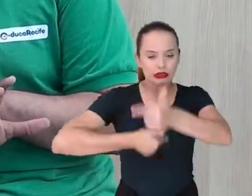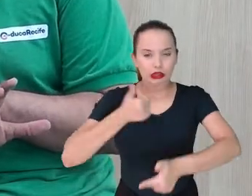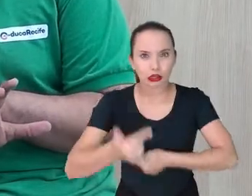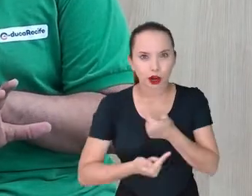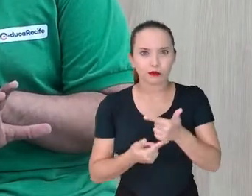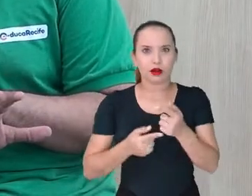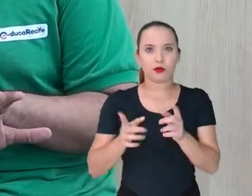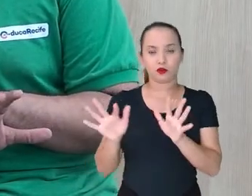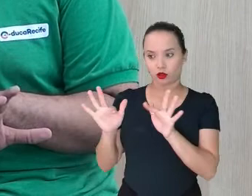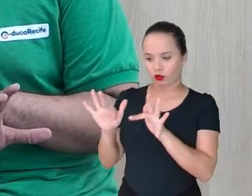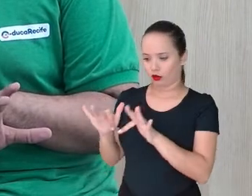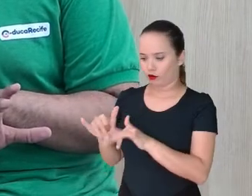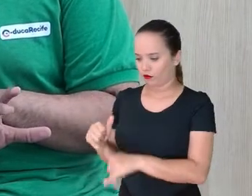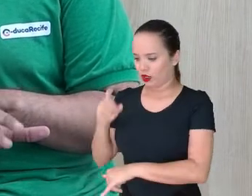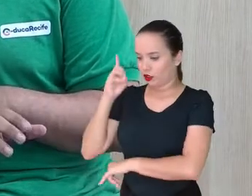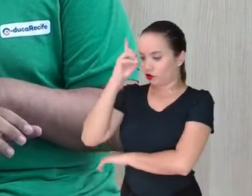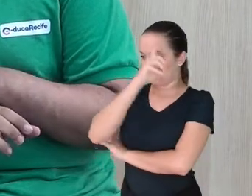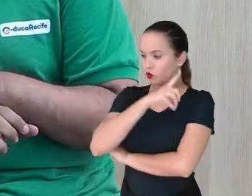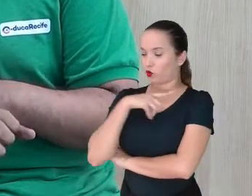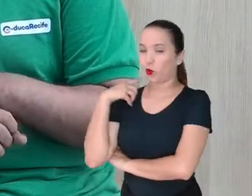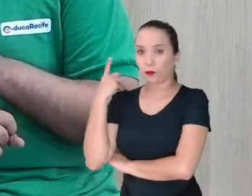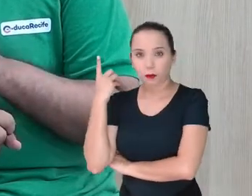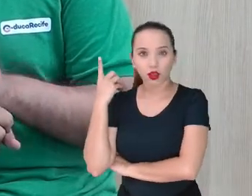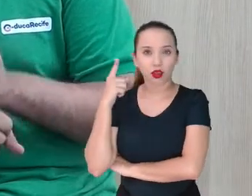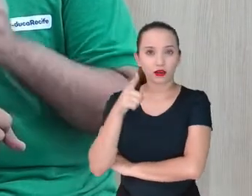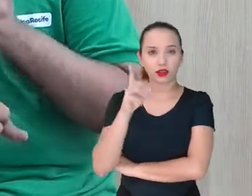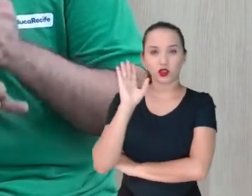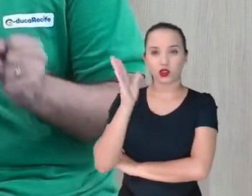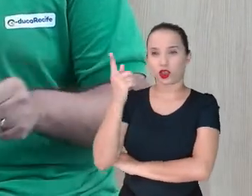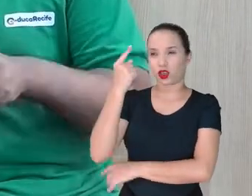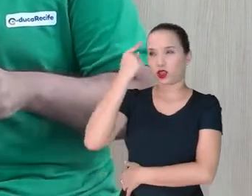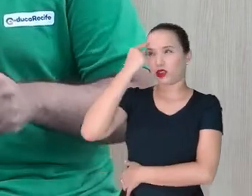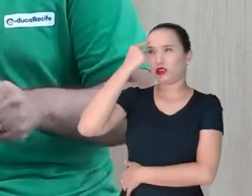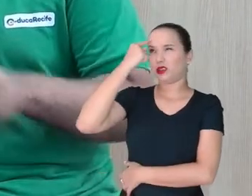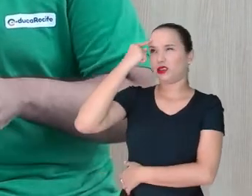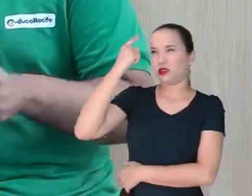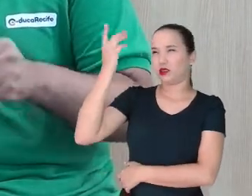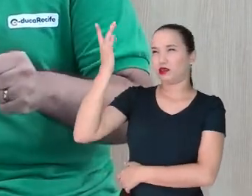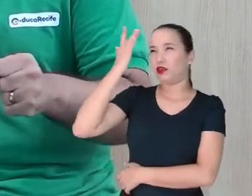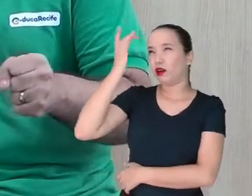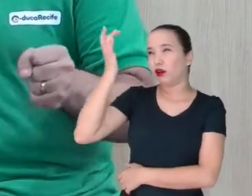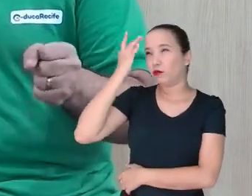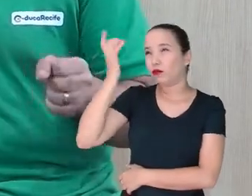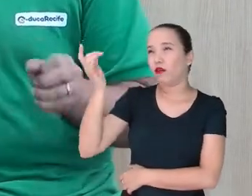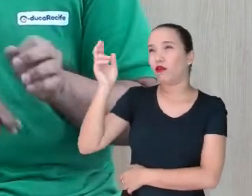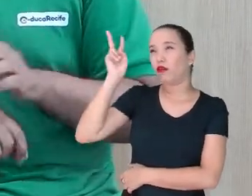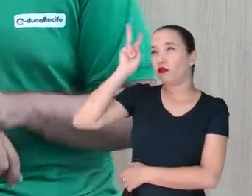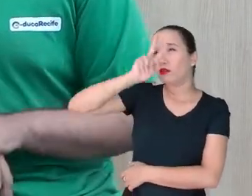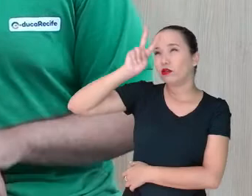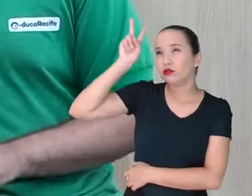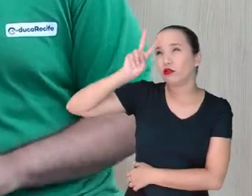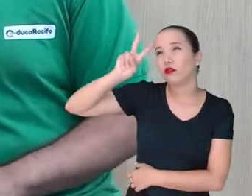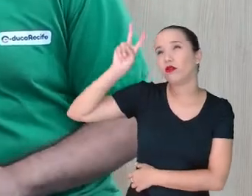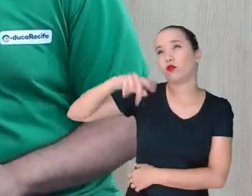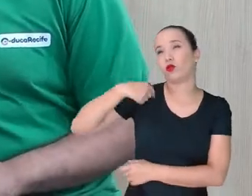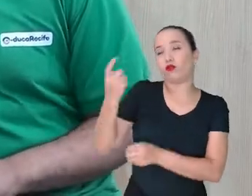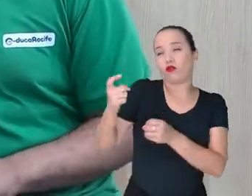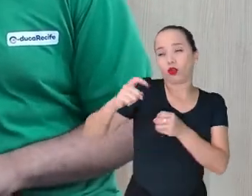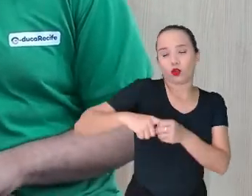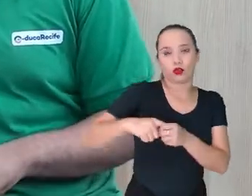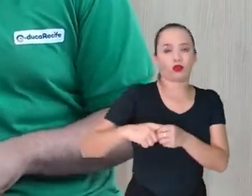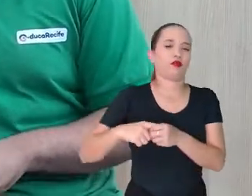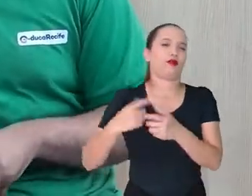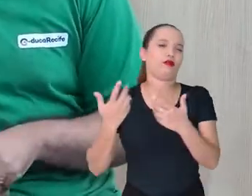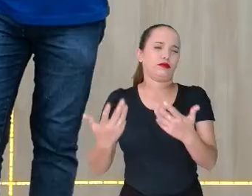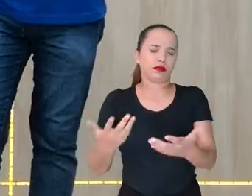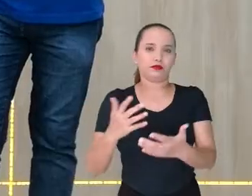do domingo, Sim, você já está pensando, eita, amanhã é segunda, Quando vou você voltar escuta- para aquele quando você lugar. escuta, é fantástico. Pois é.